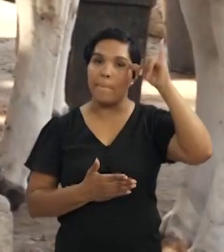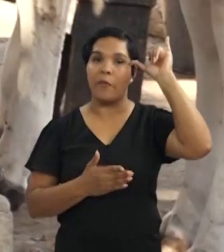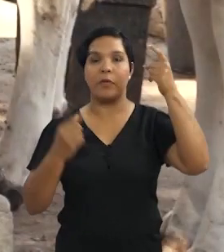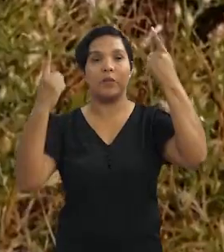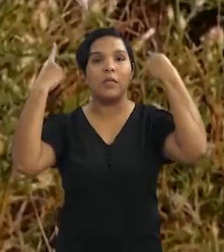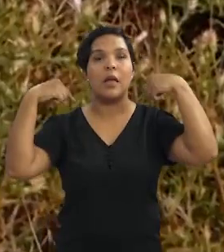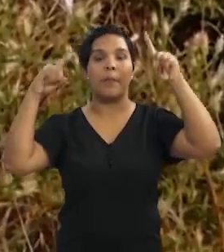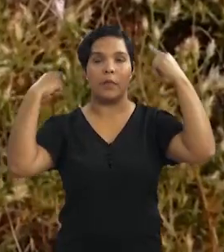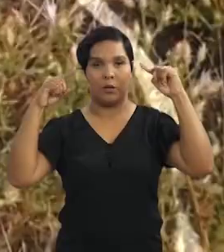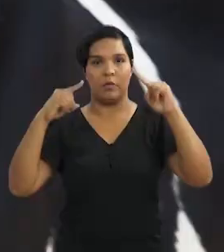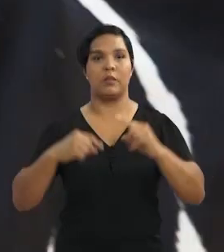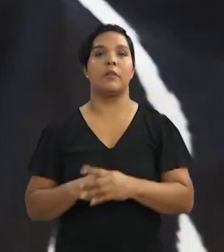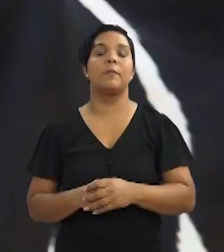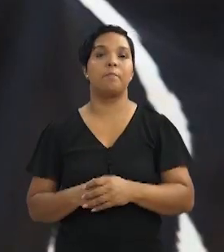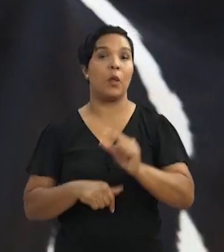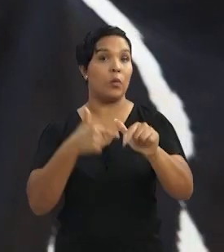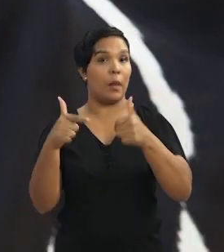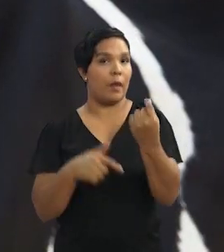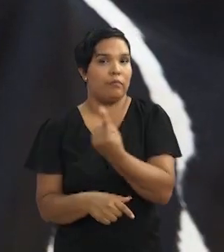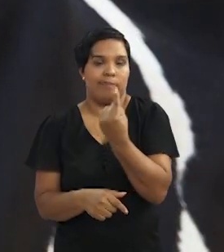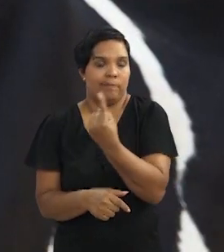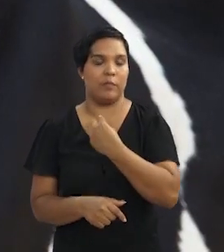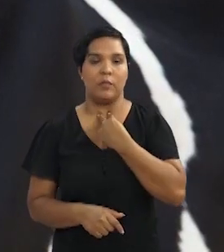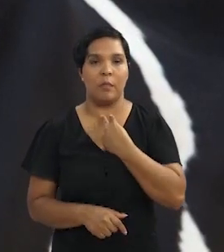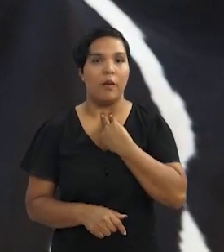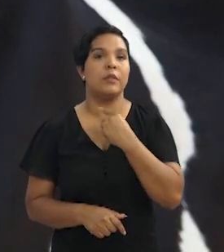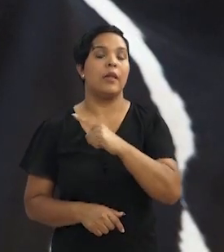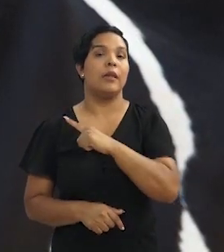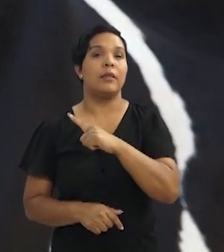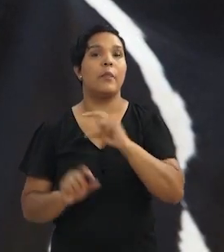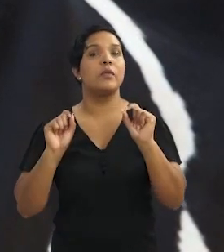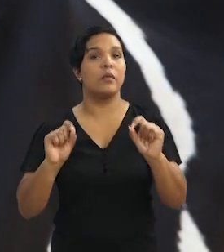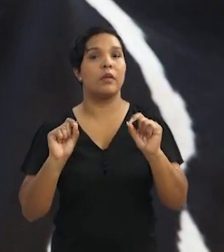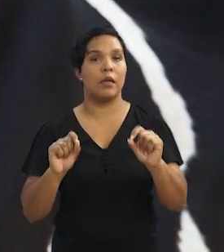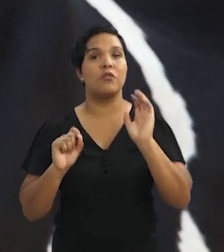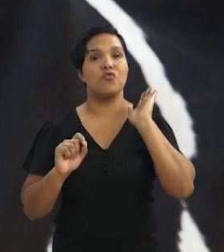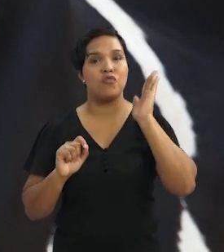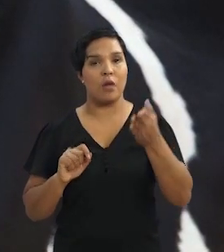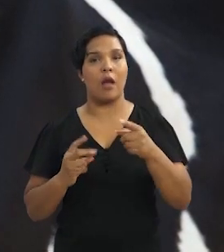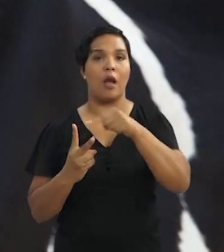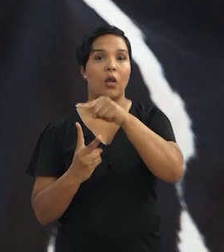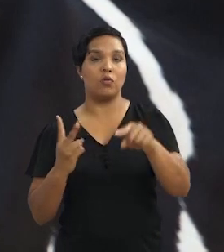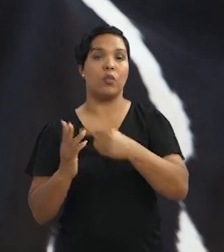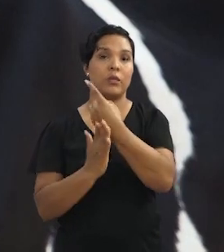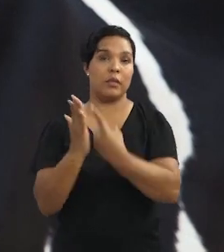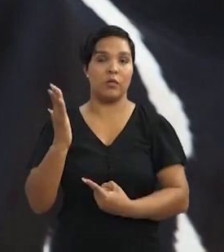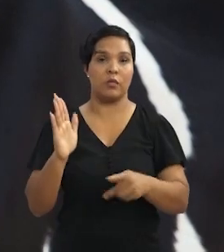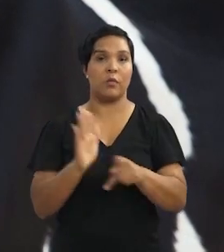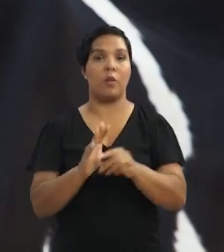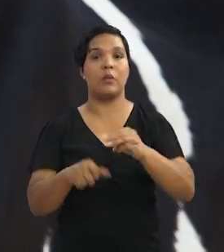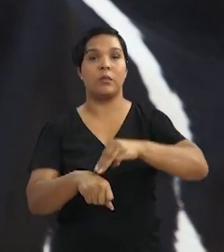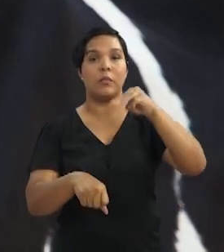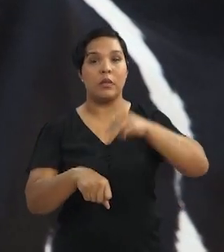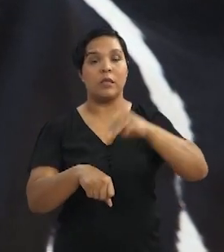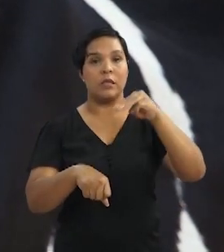em bovinos e caprinos. Um trabalho como esse a gente não pode fazer sozinho, então nós já temos 2